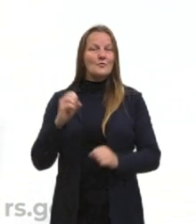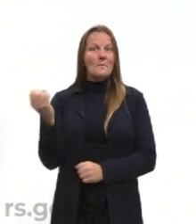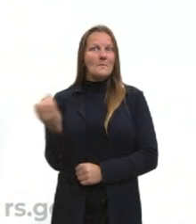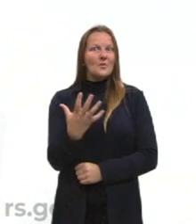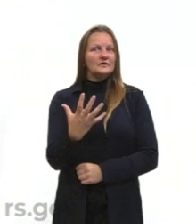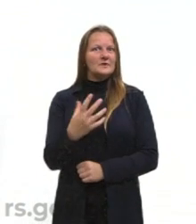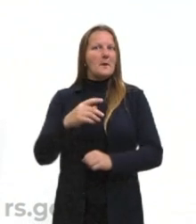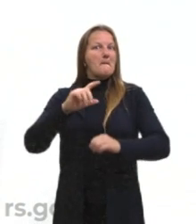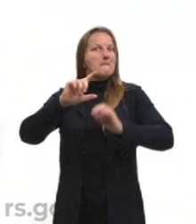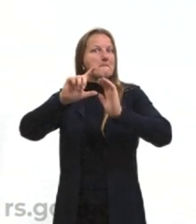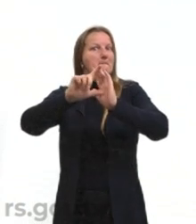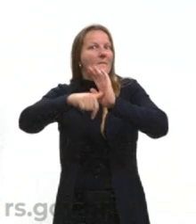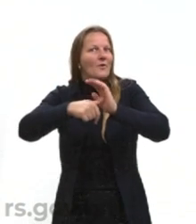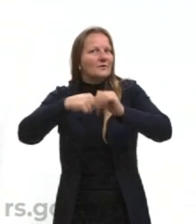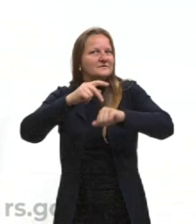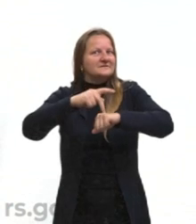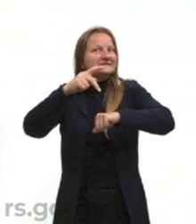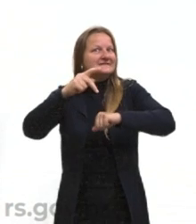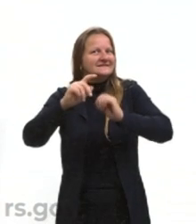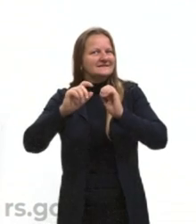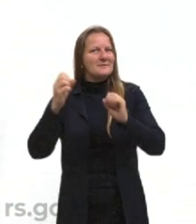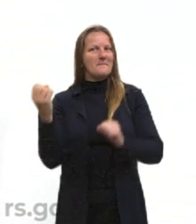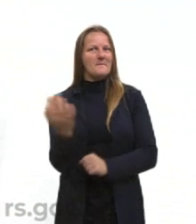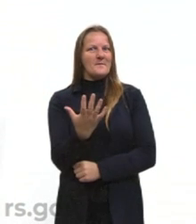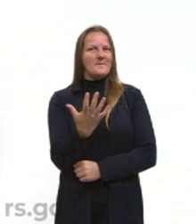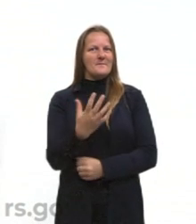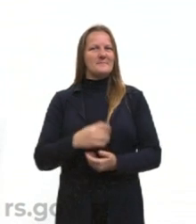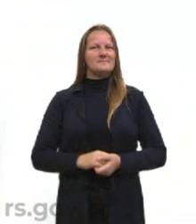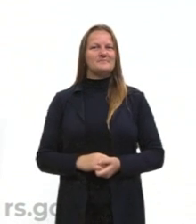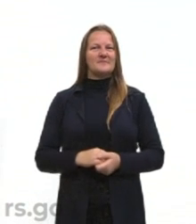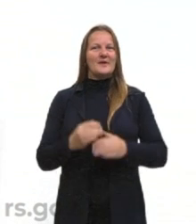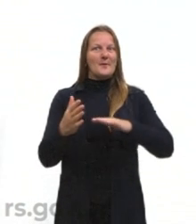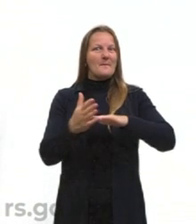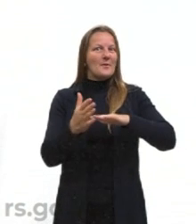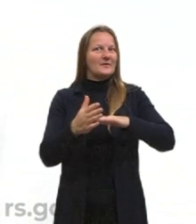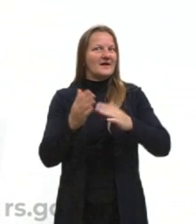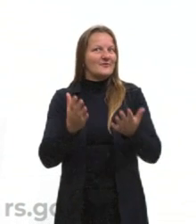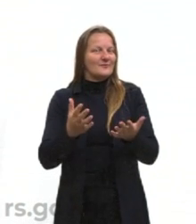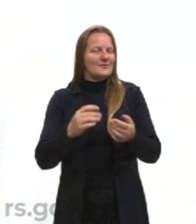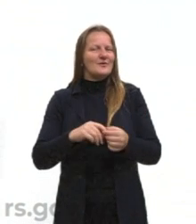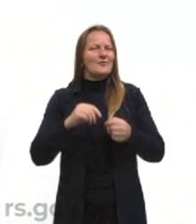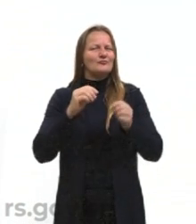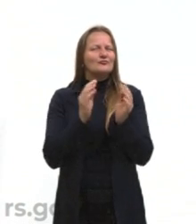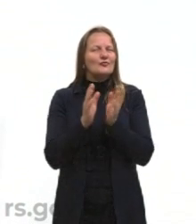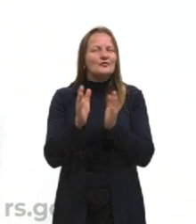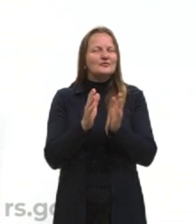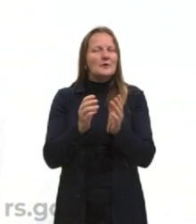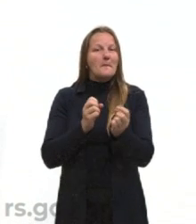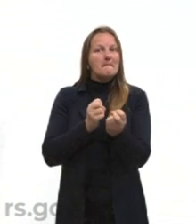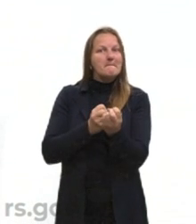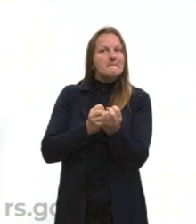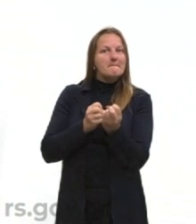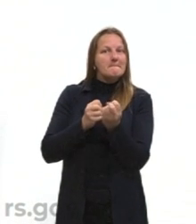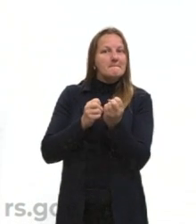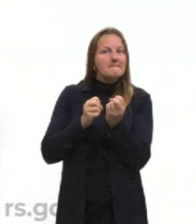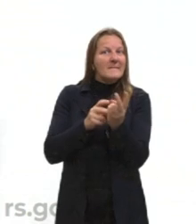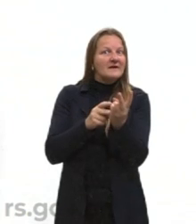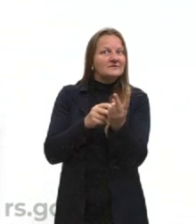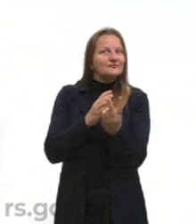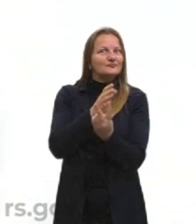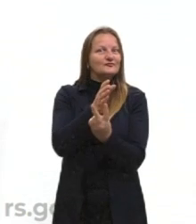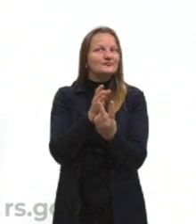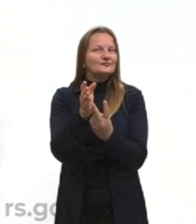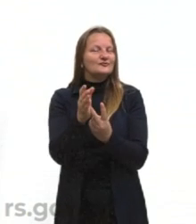e pós-modernidade discutir alguns aspectos desses dois paradigmas da sociedade brasileira isso é dada mundial